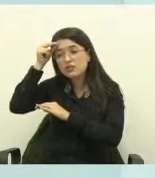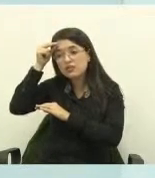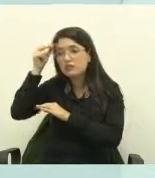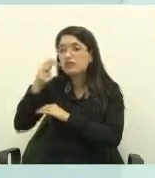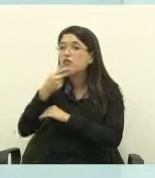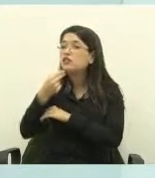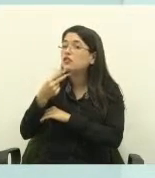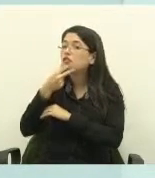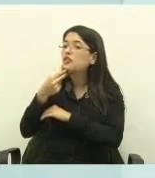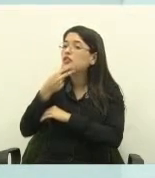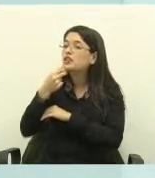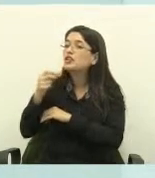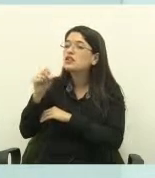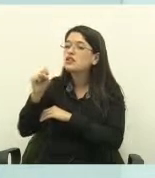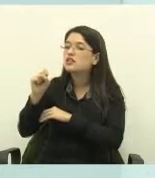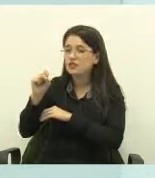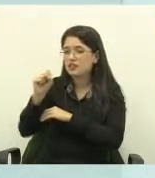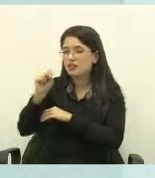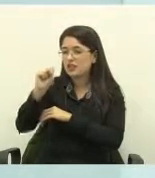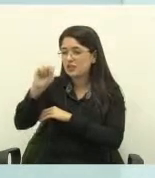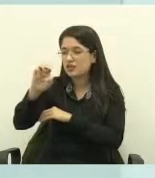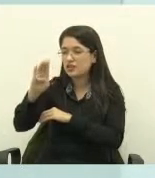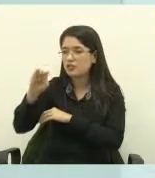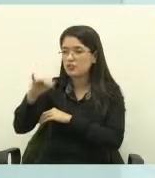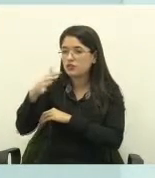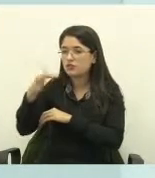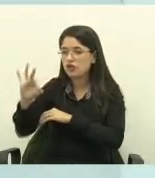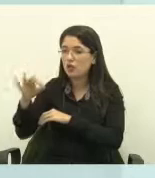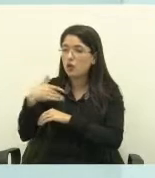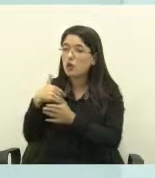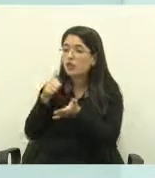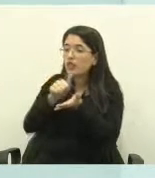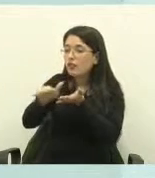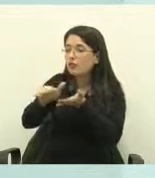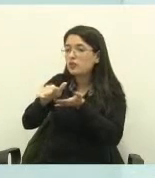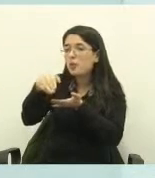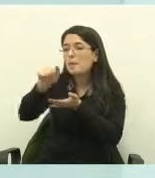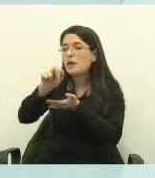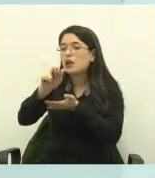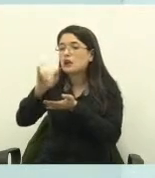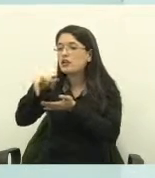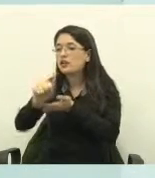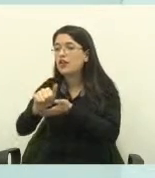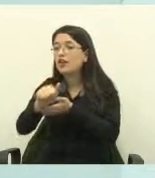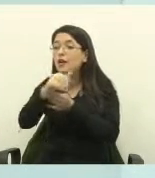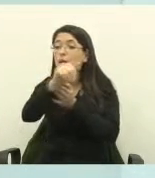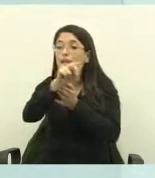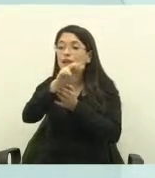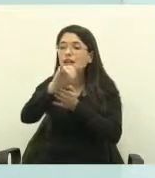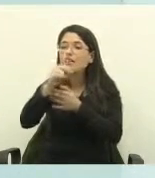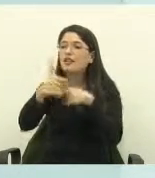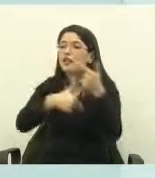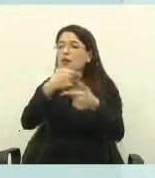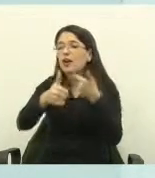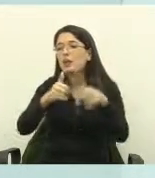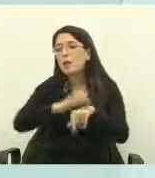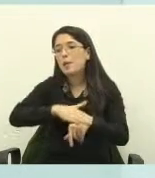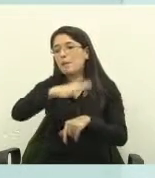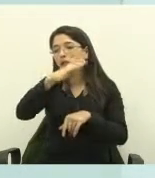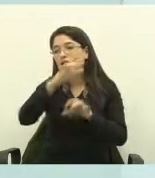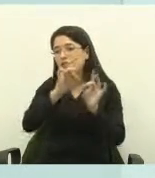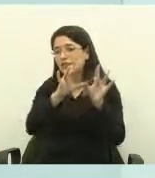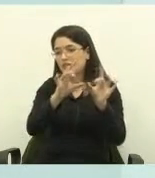minha adversária, que é do partido, mas a Maria Helena tinha um trabalho mais técnico do que político. É isso que nós precisamos de